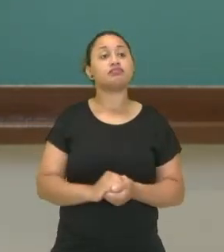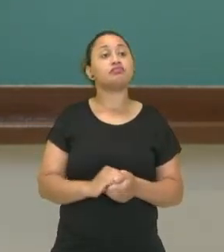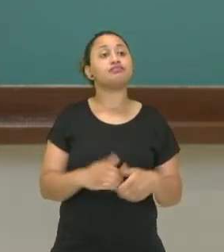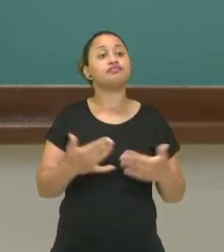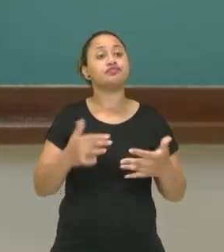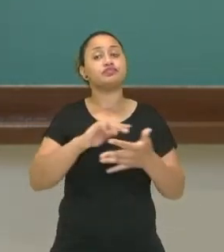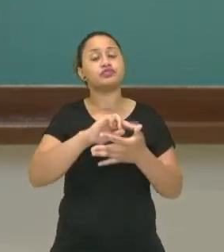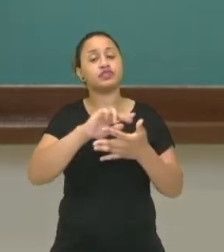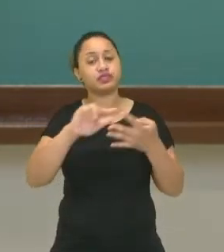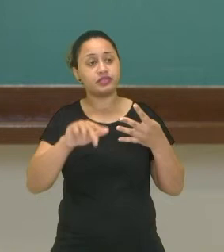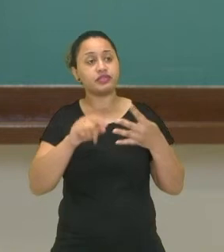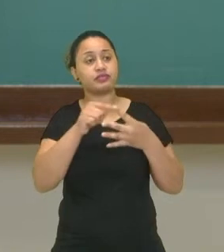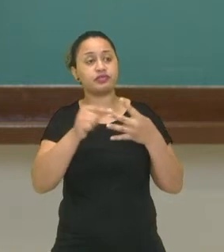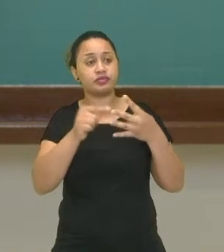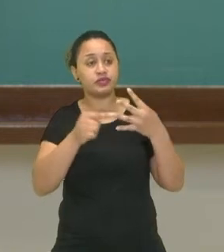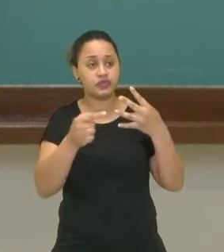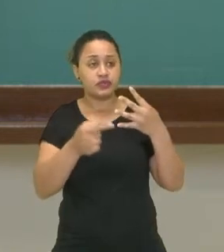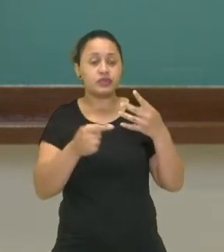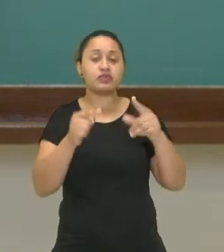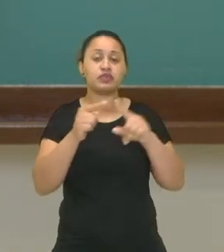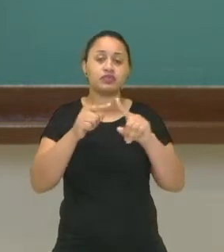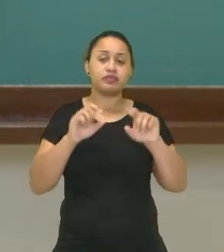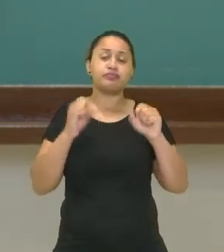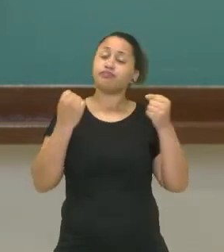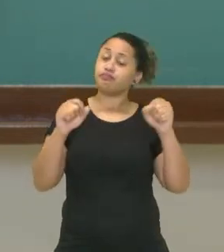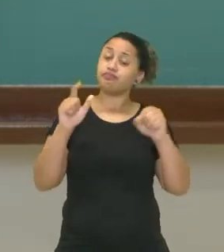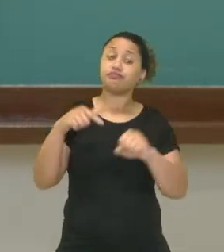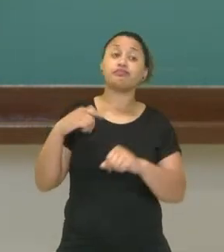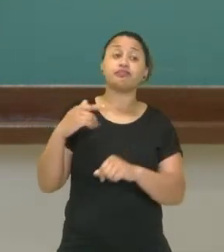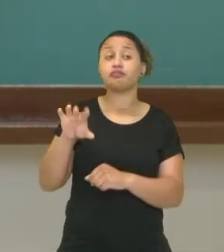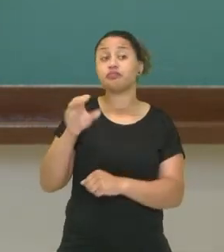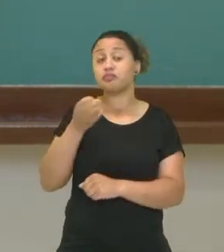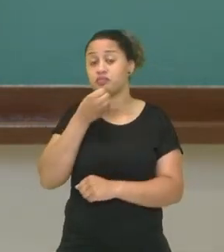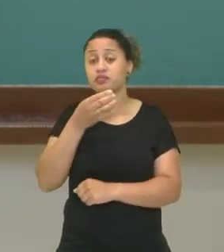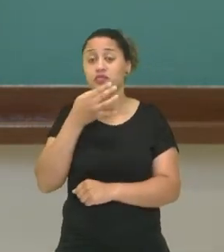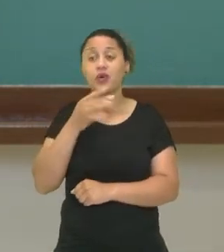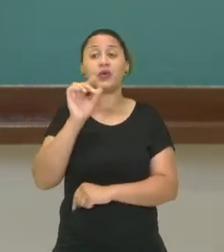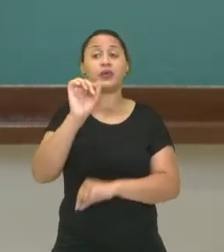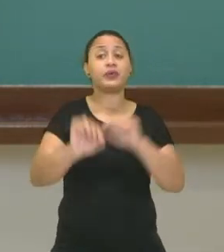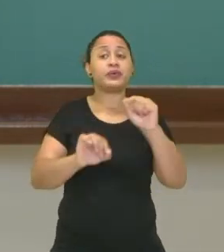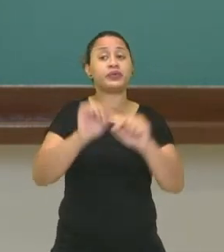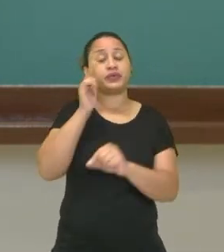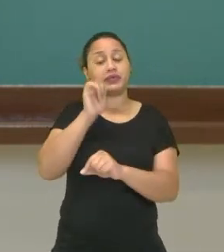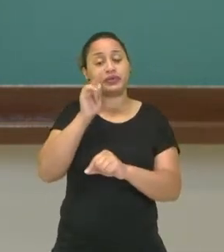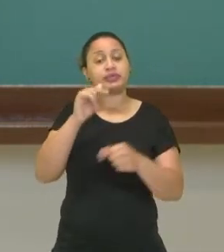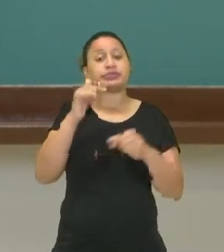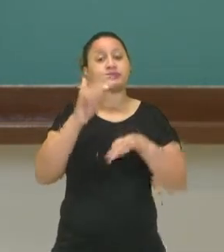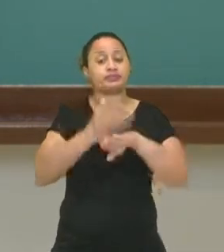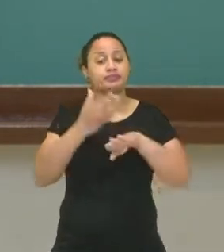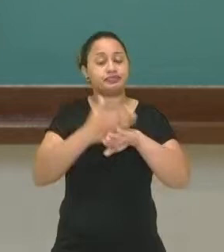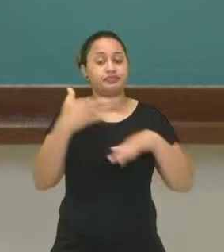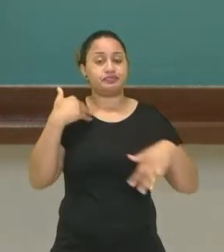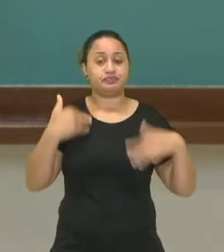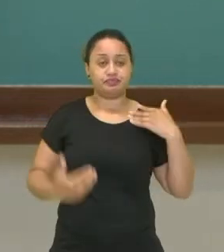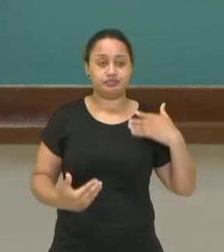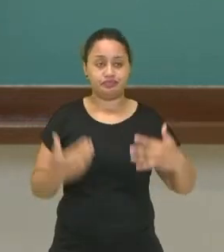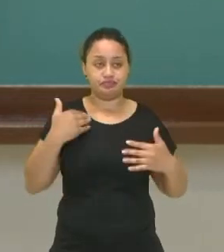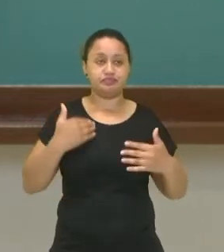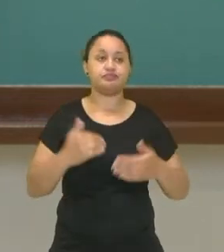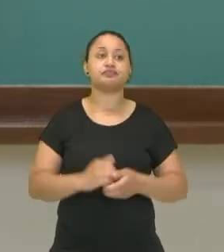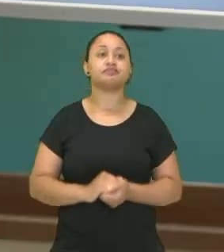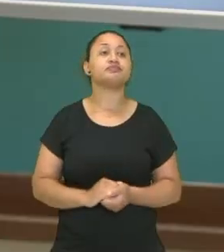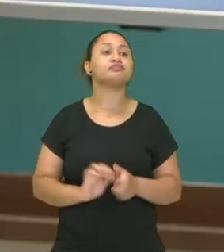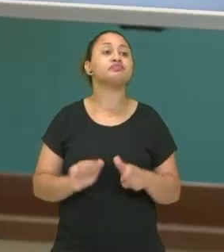tudo isso são ginásticas muito válidas para que a gente consiga ter um condicionamento físico.